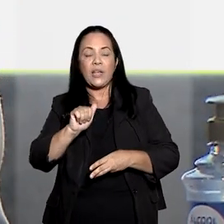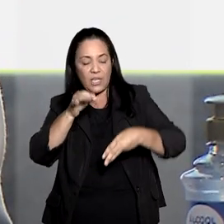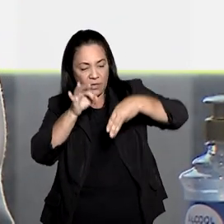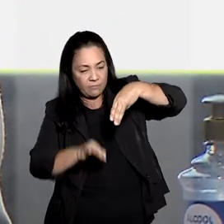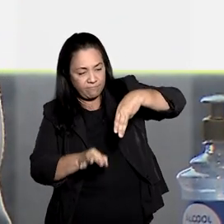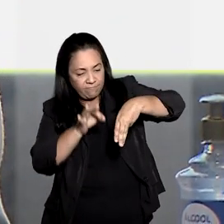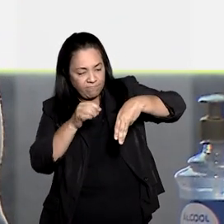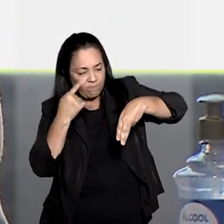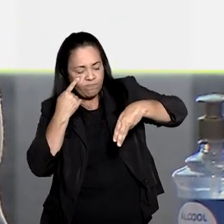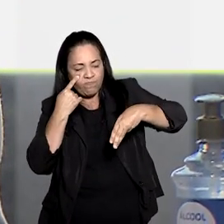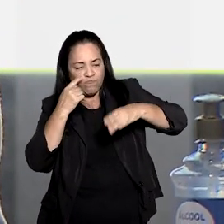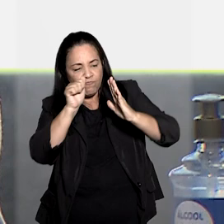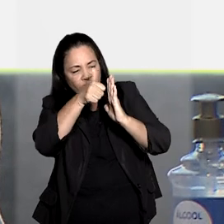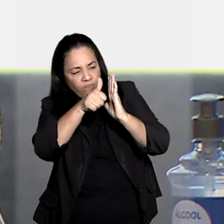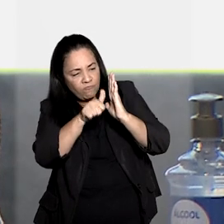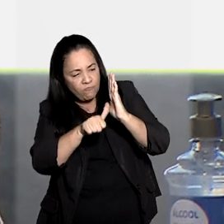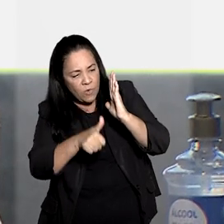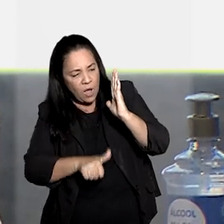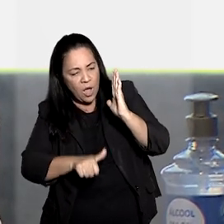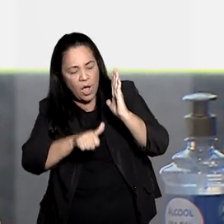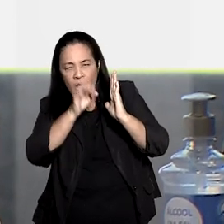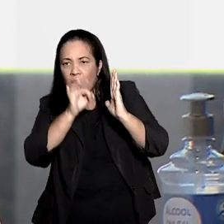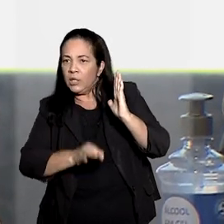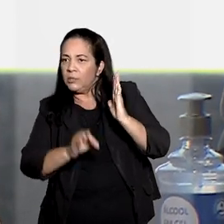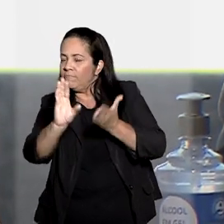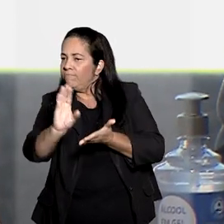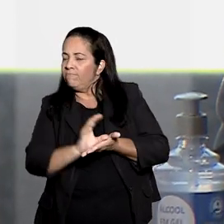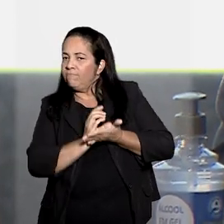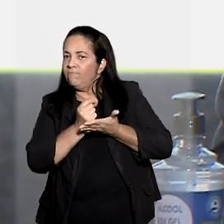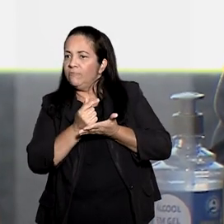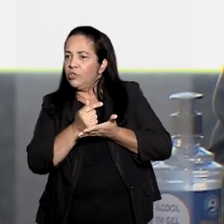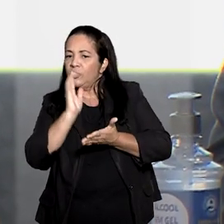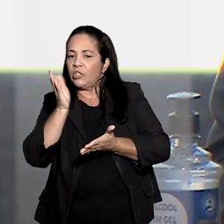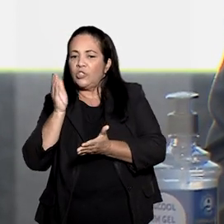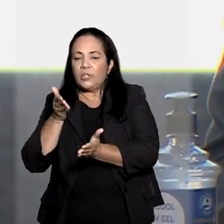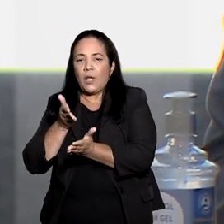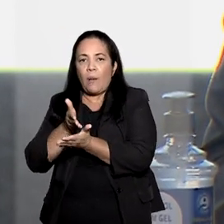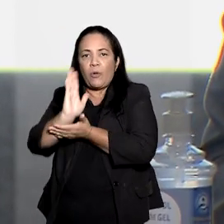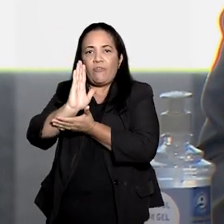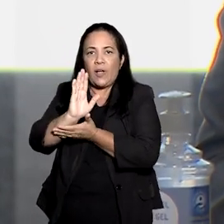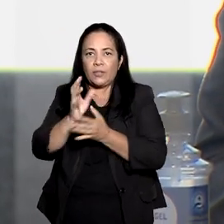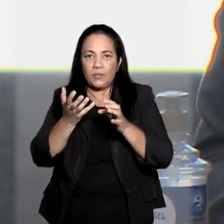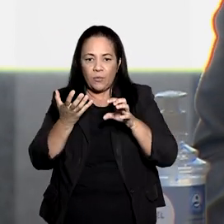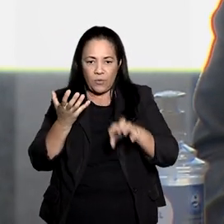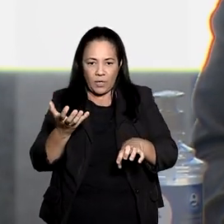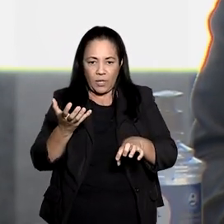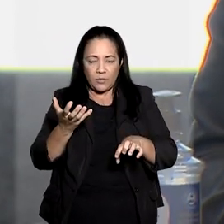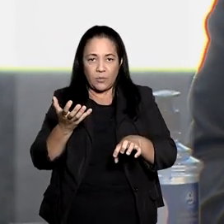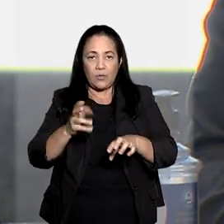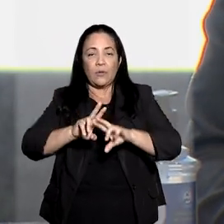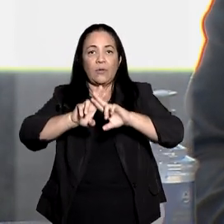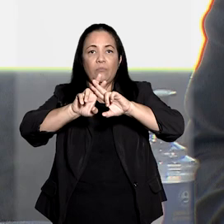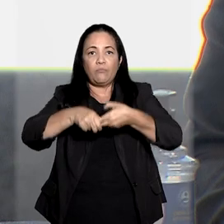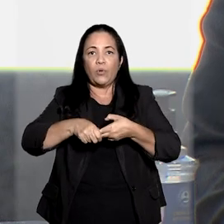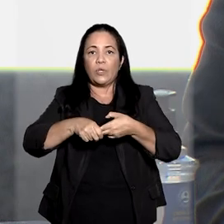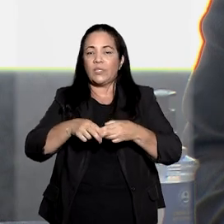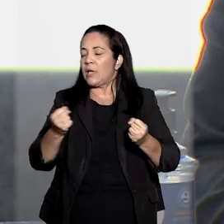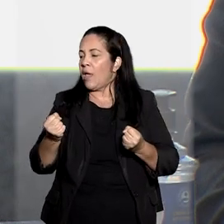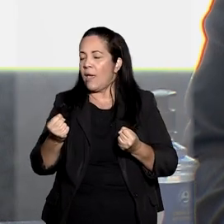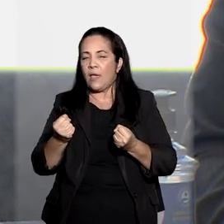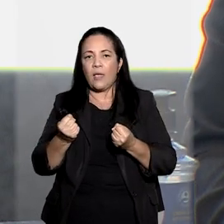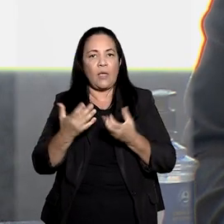ministra Maria Teresa ponderou que a previsão desse investimento já havia sido aprovada pelo congresso portanto